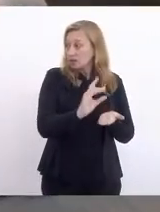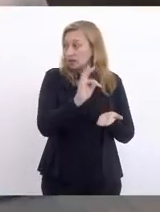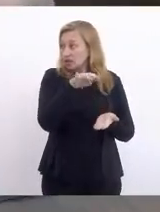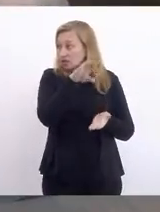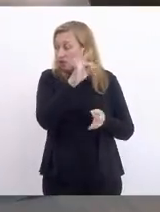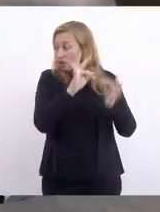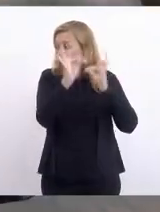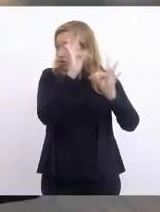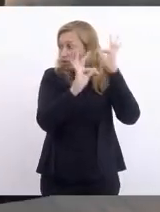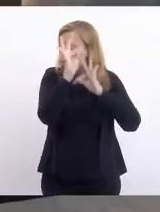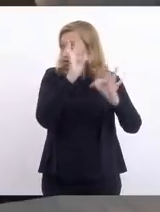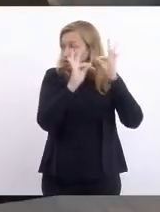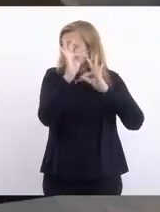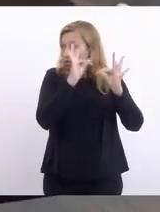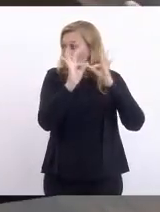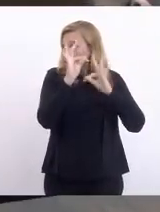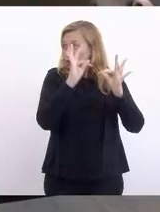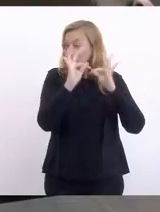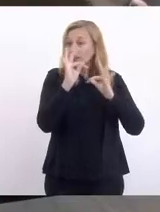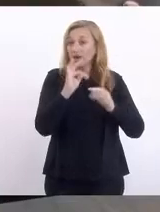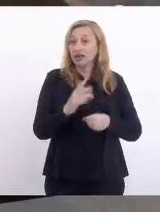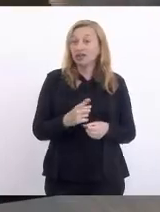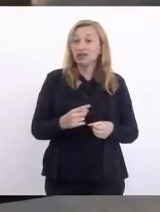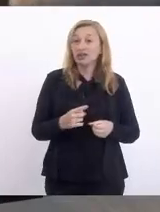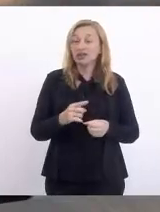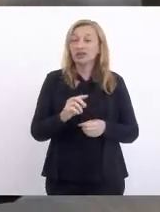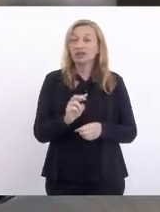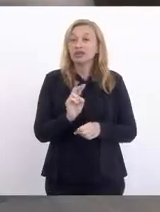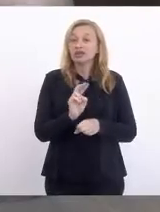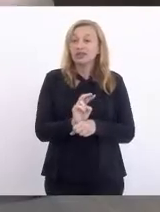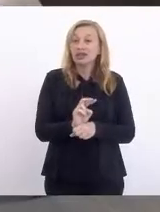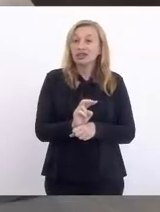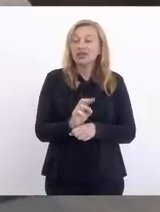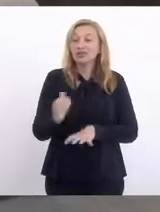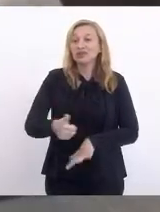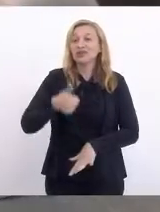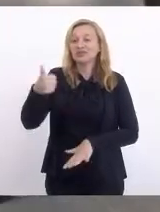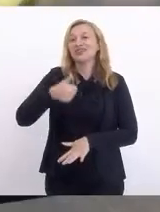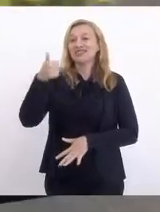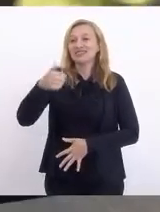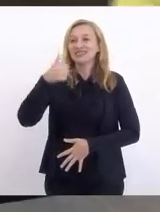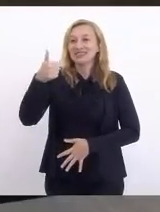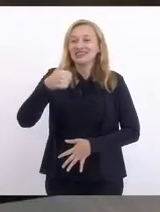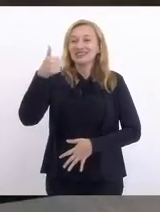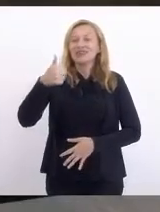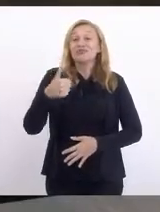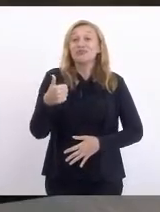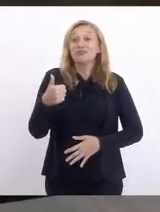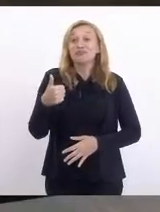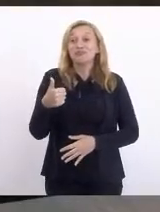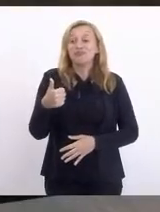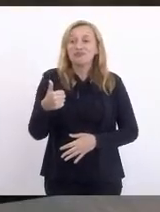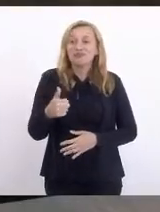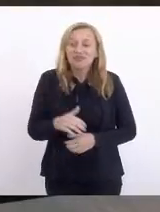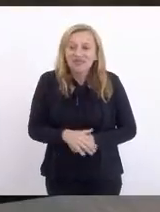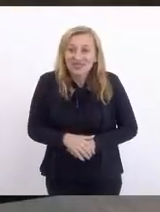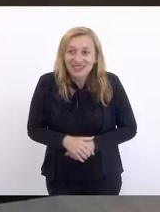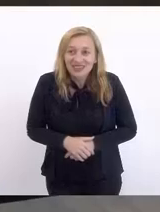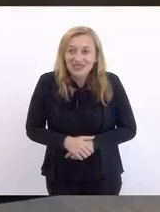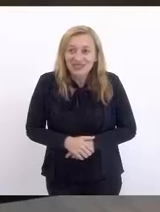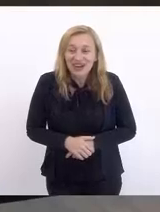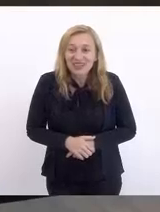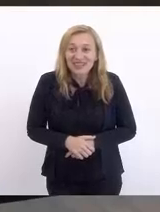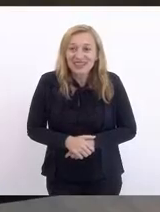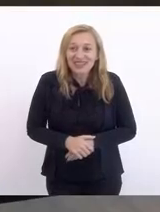governo Tem que manter algum tipo de prestação de contas mas aí ele pode melhorar ainda essa regulamentação é um diálogo que a gente também